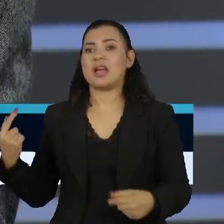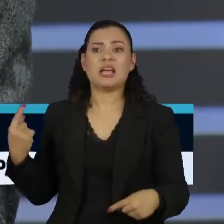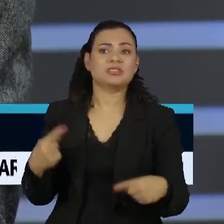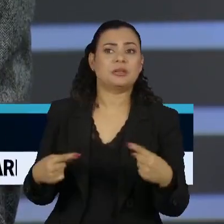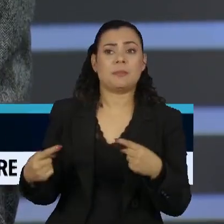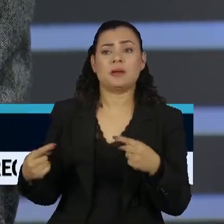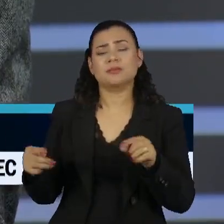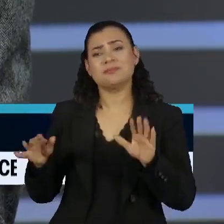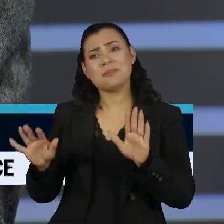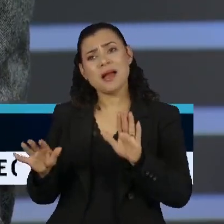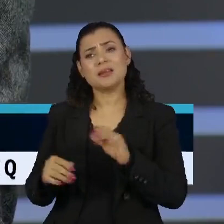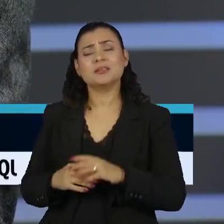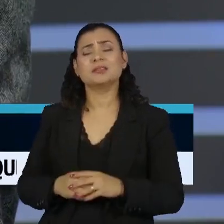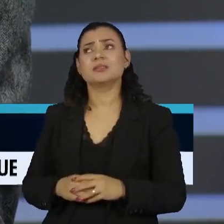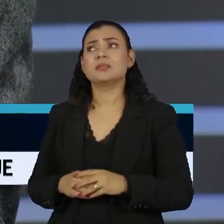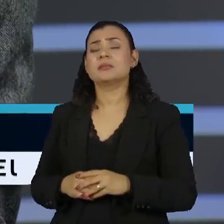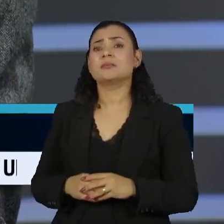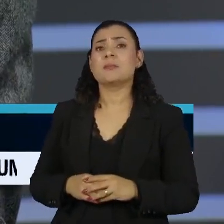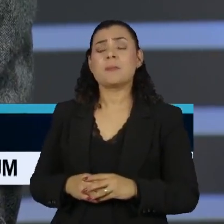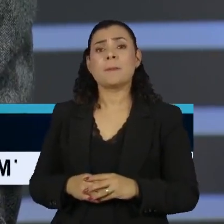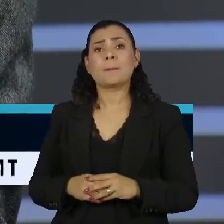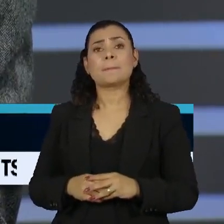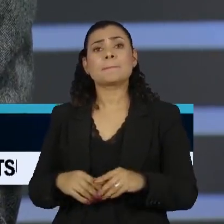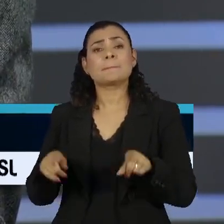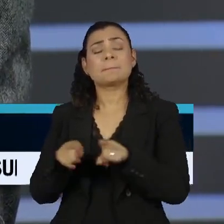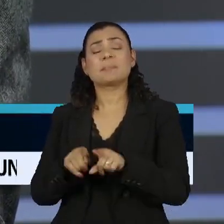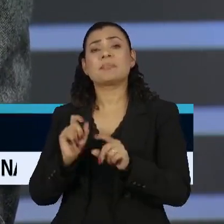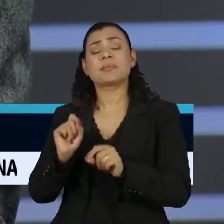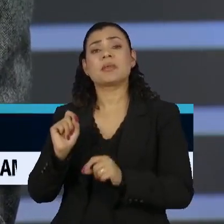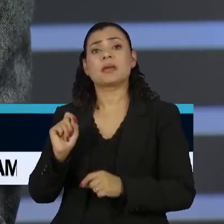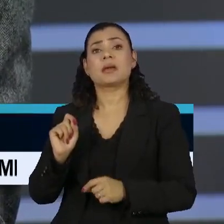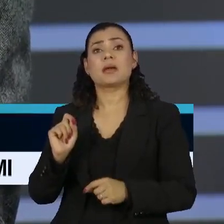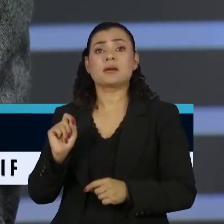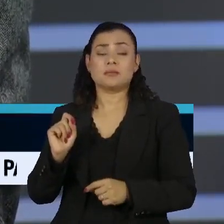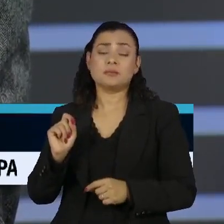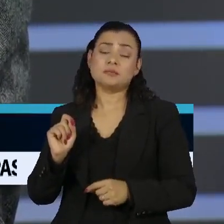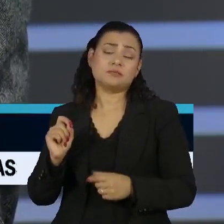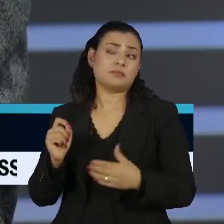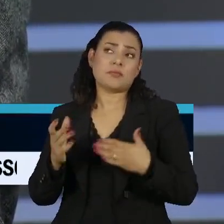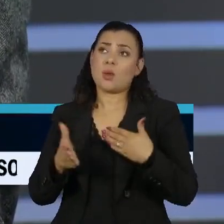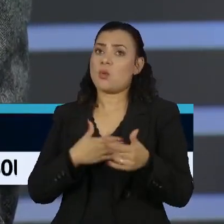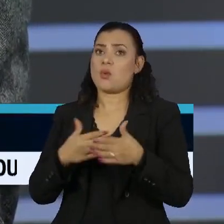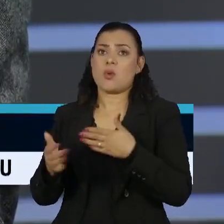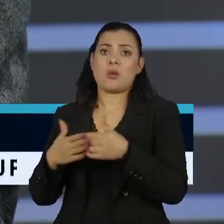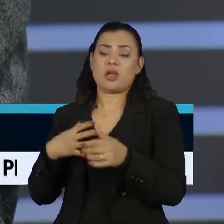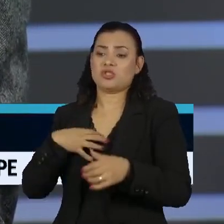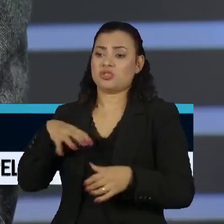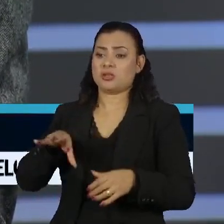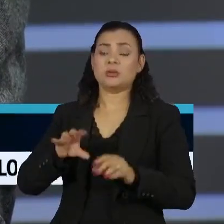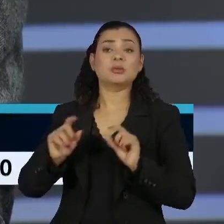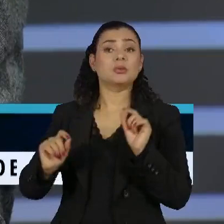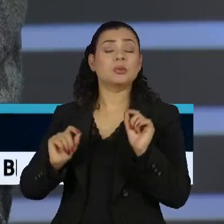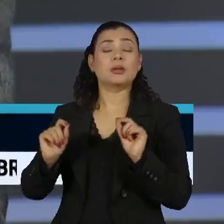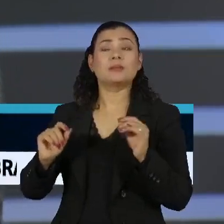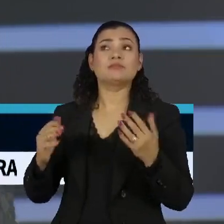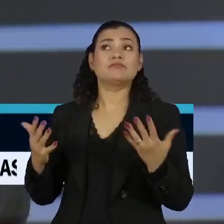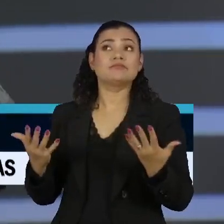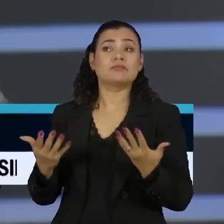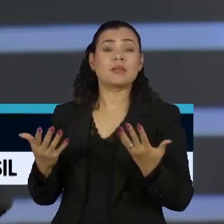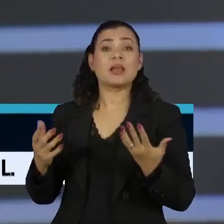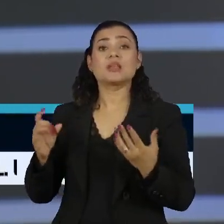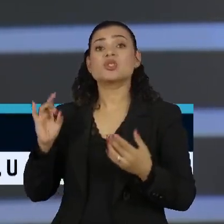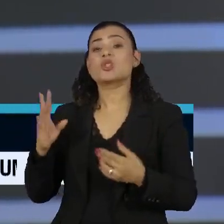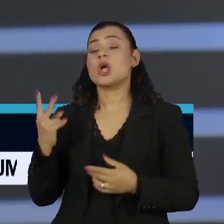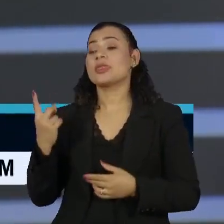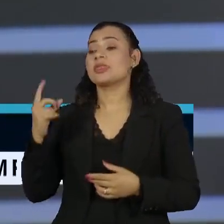a ideia de que diminuir o Estado, seja lá de que forma for, para uma espécie assim de só pode ter